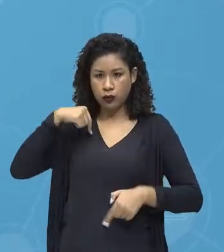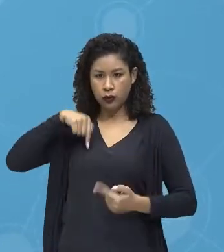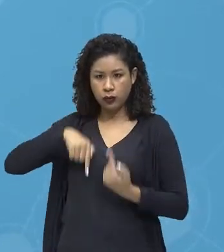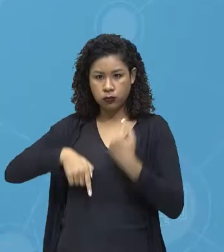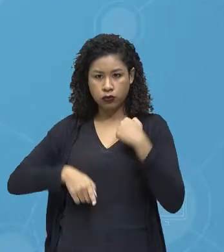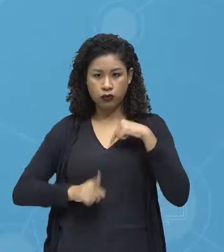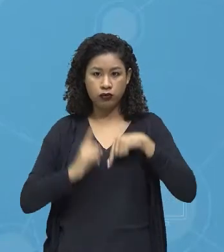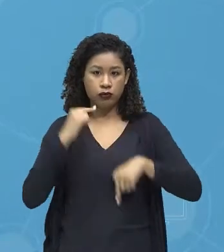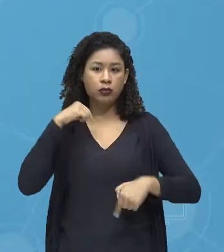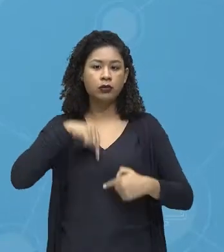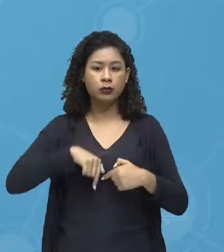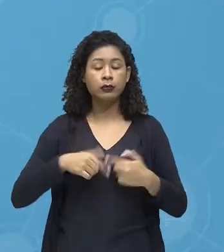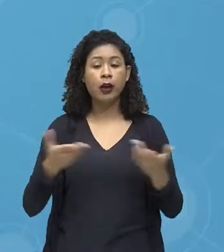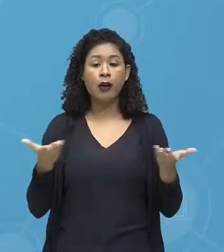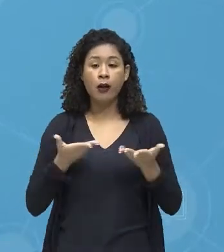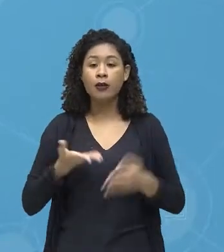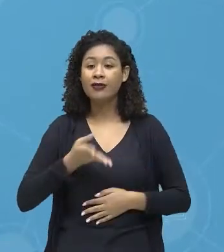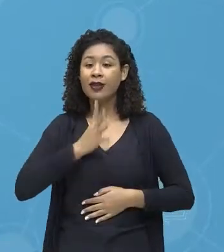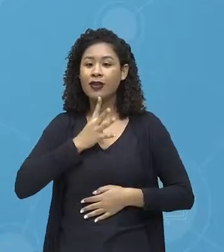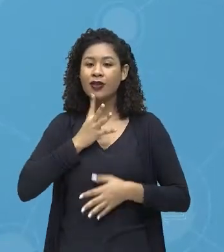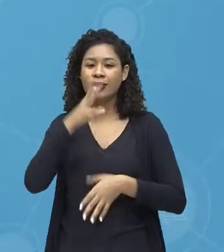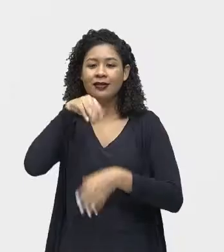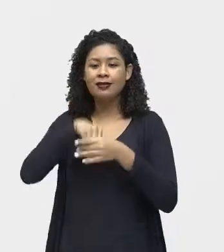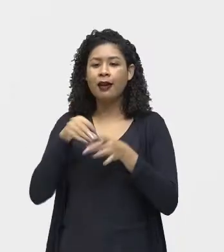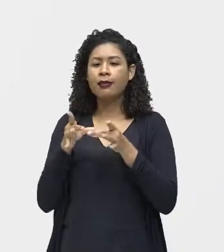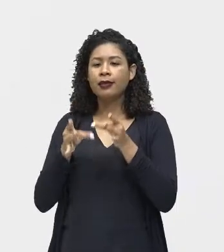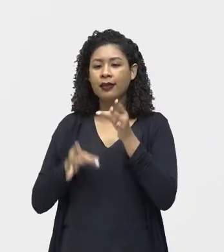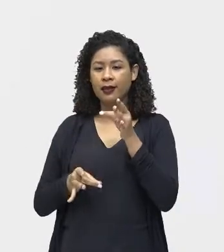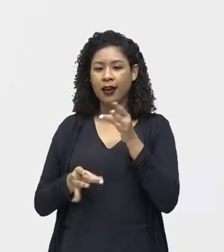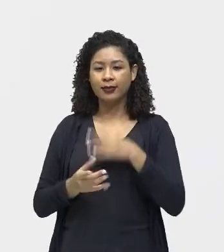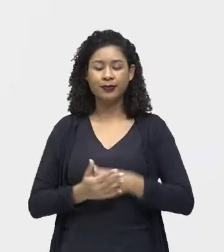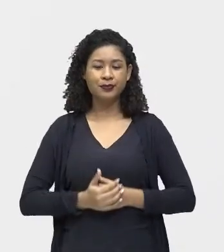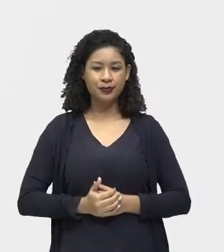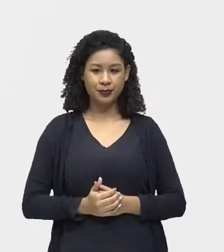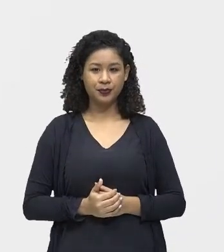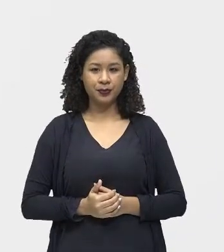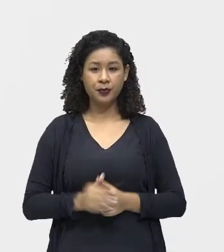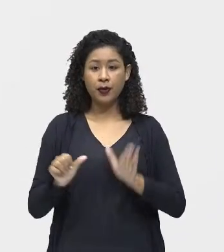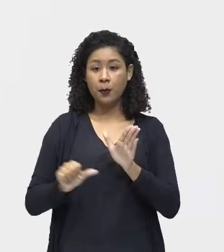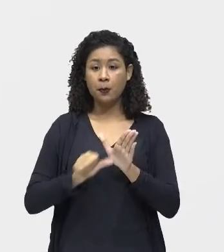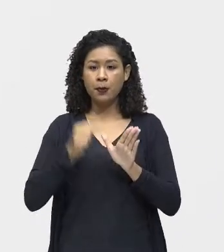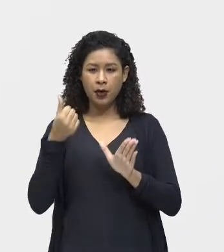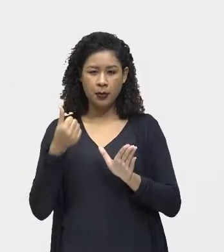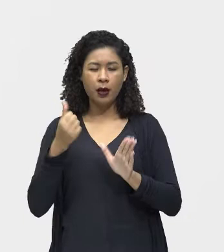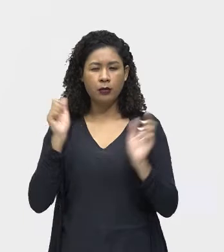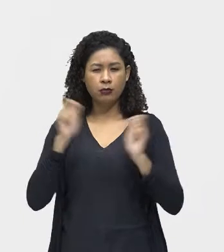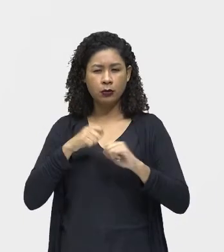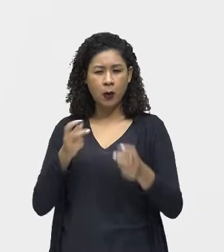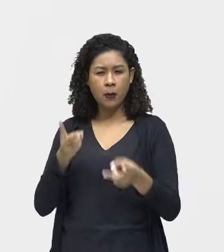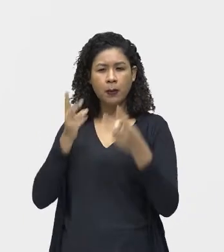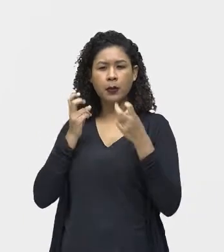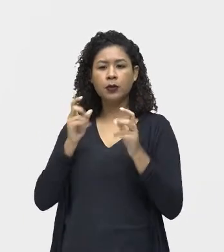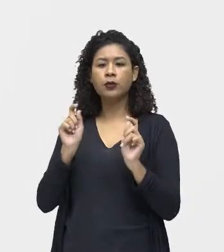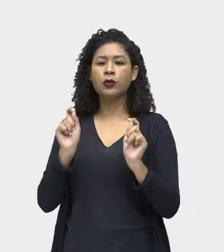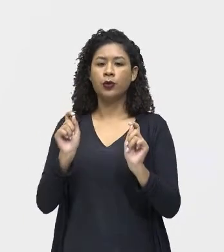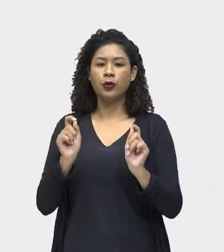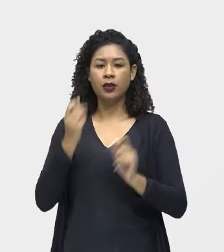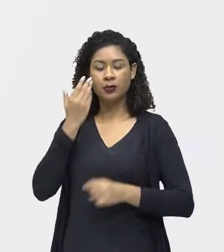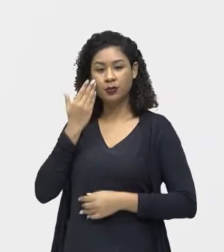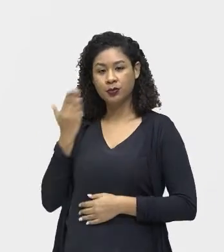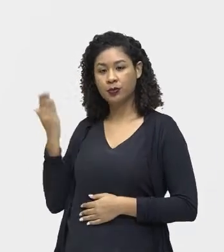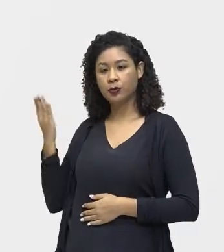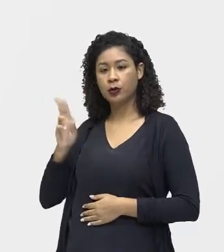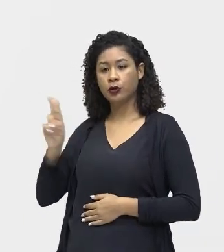são os componentes do sistema circular. O primeiro componente que a gente observa são os vasos